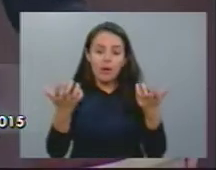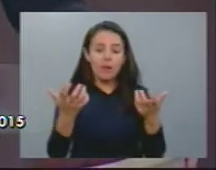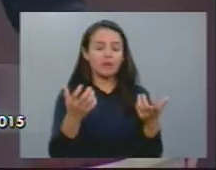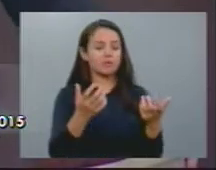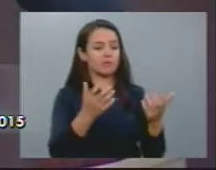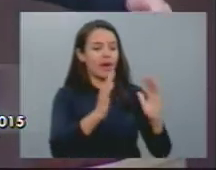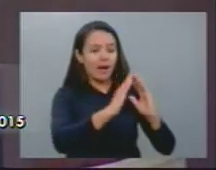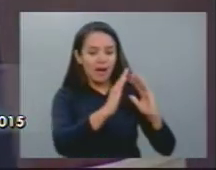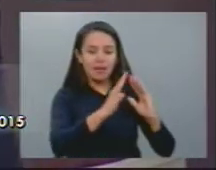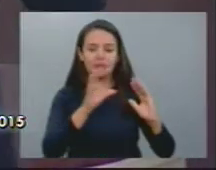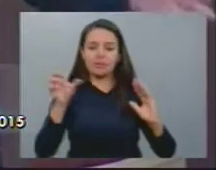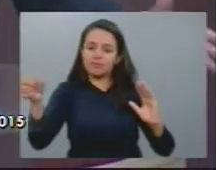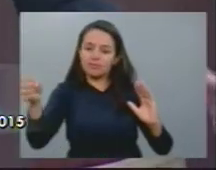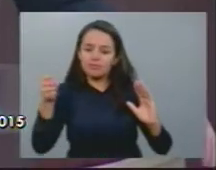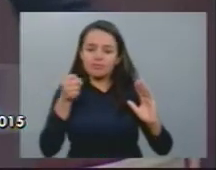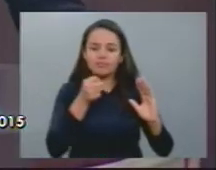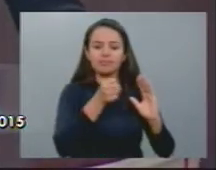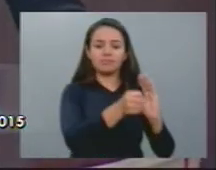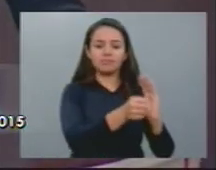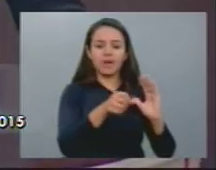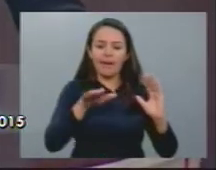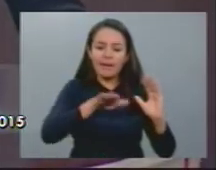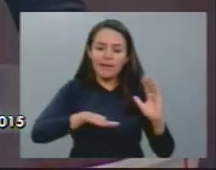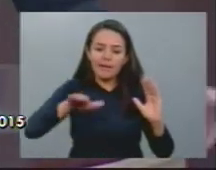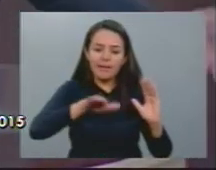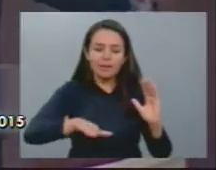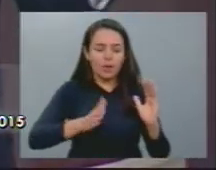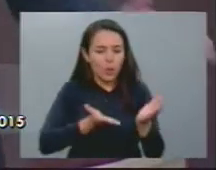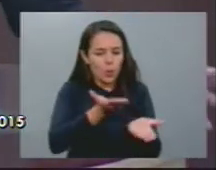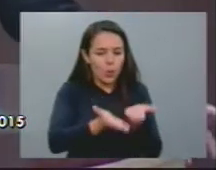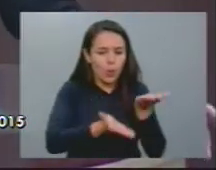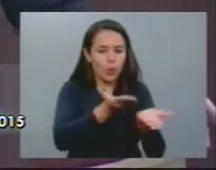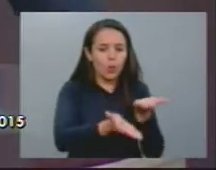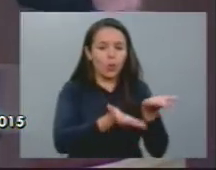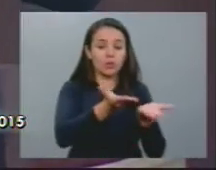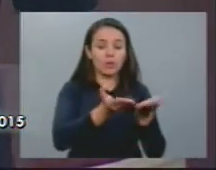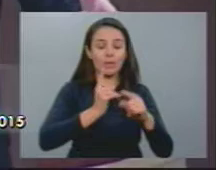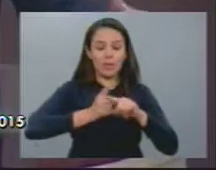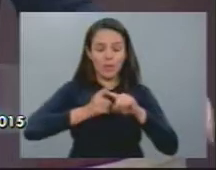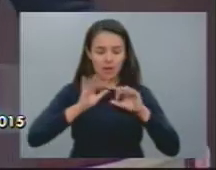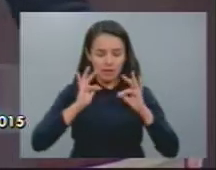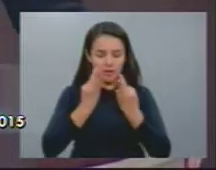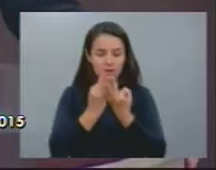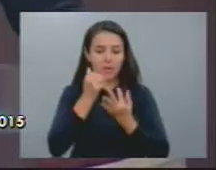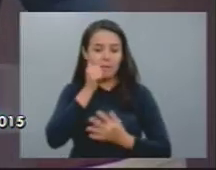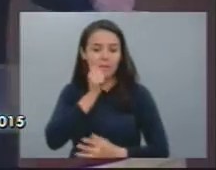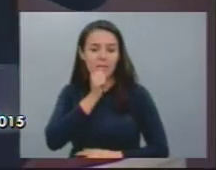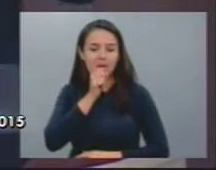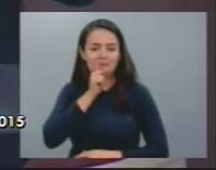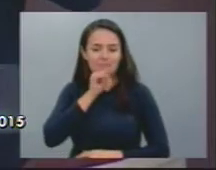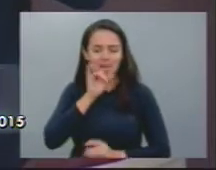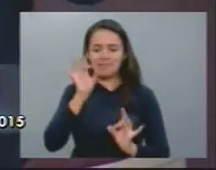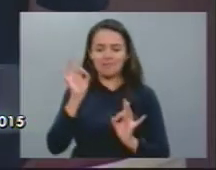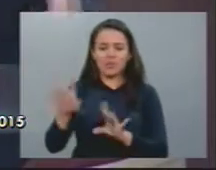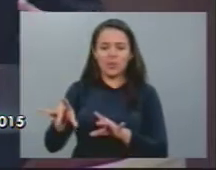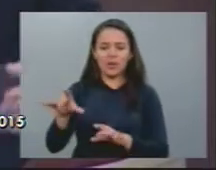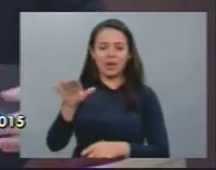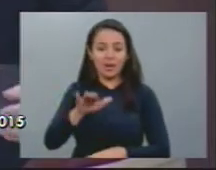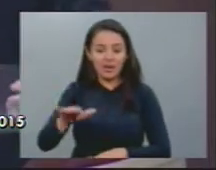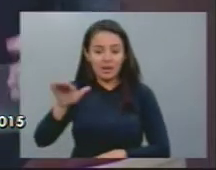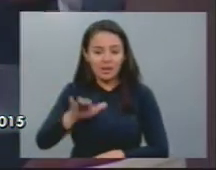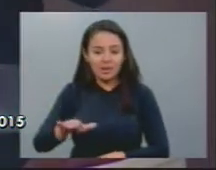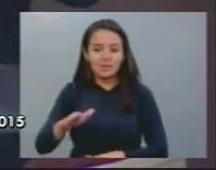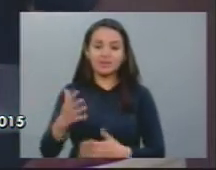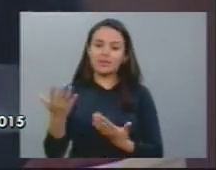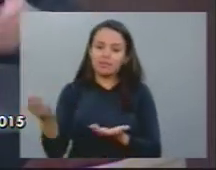vítimas de violência, porque seus pais não têm condições psicossociais de manter esse vínculo familiar, portanto, essas crianças vão para